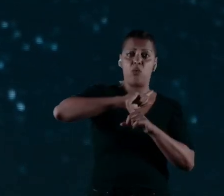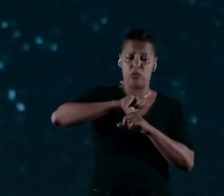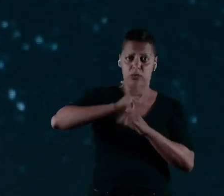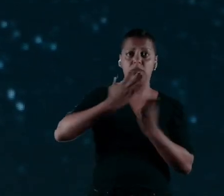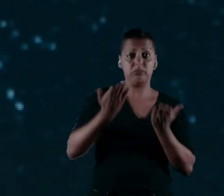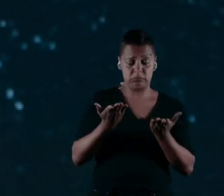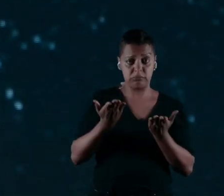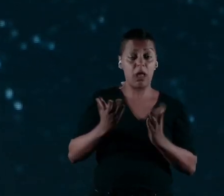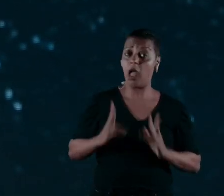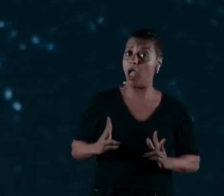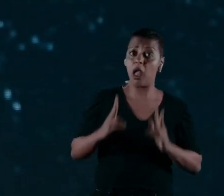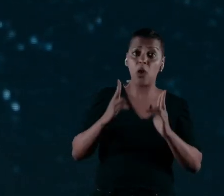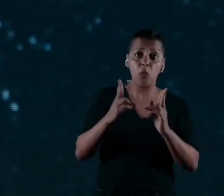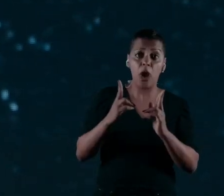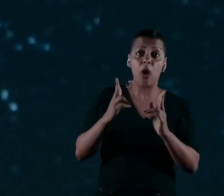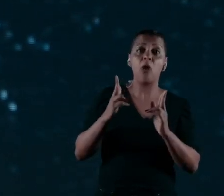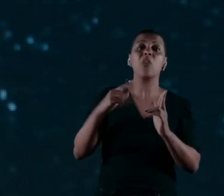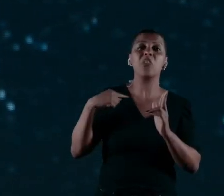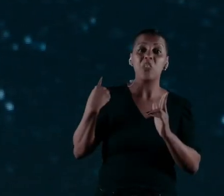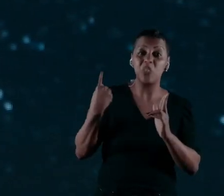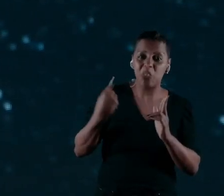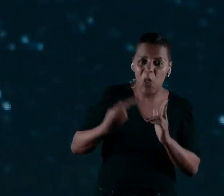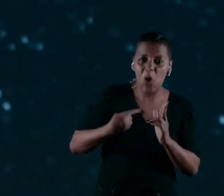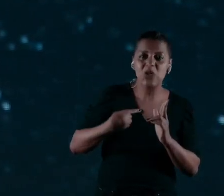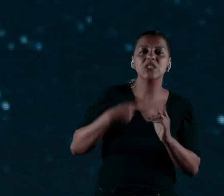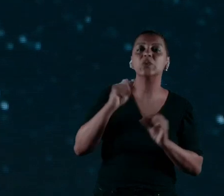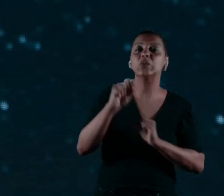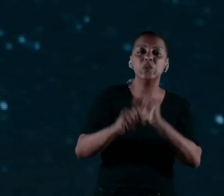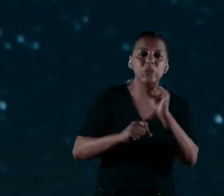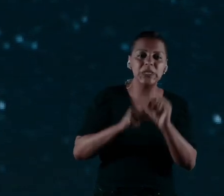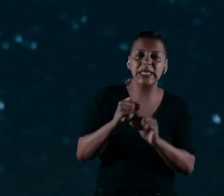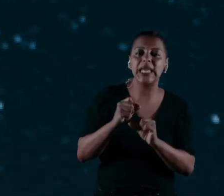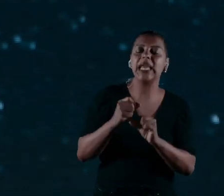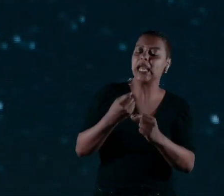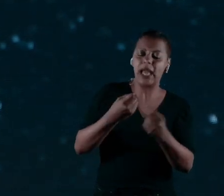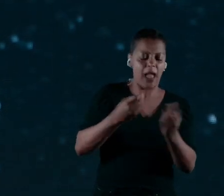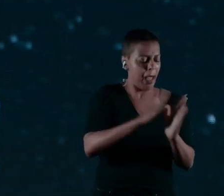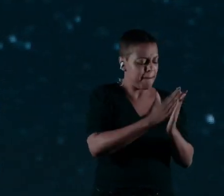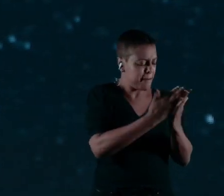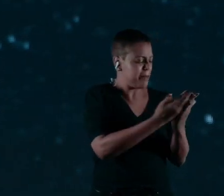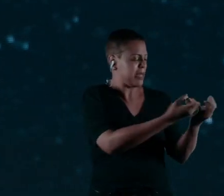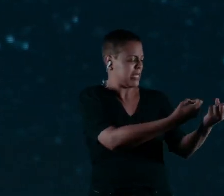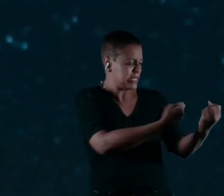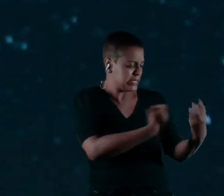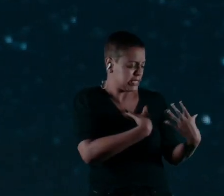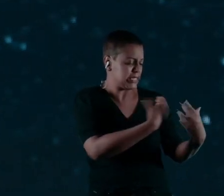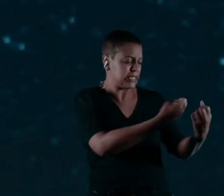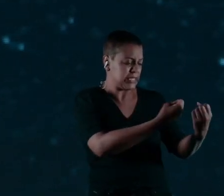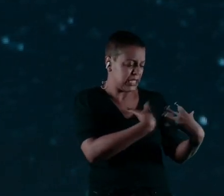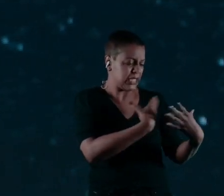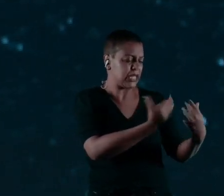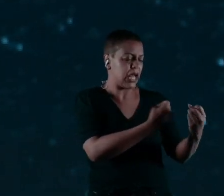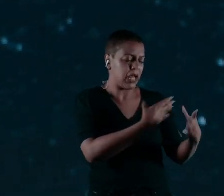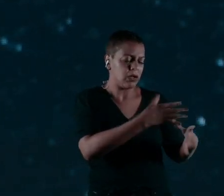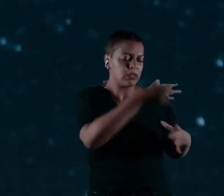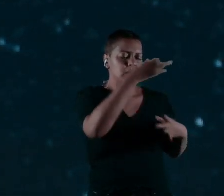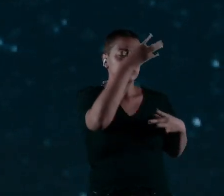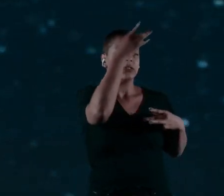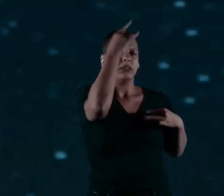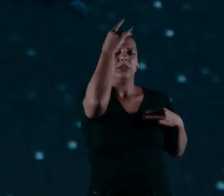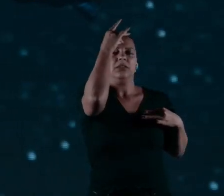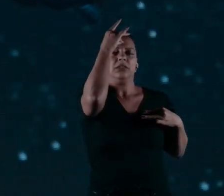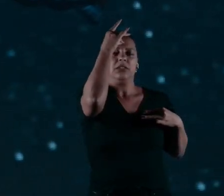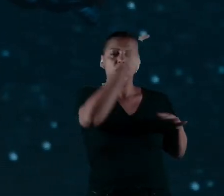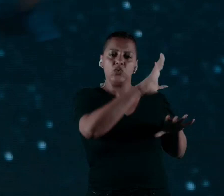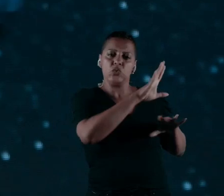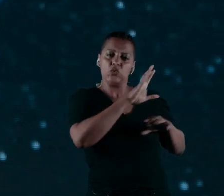quando nós entesouramos a palavra. Os ensinos da Bíblia, ela nos mantém verdadeiros. Primeiro ela